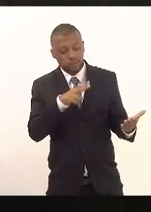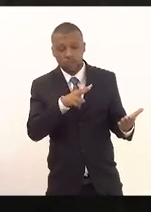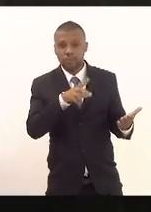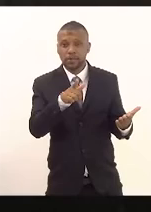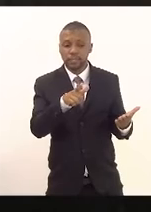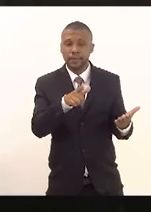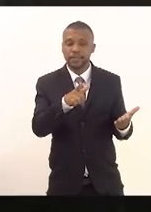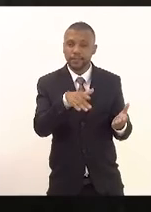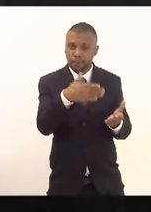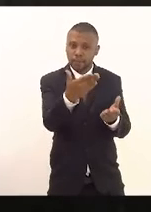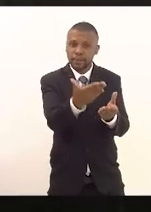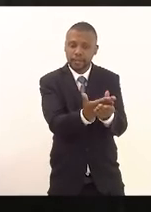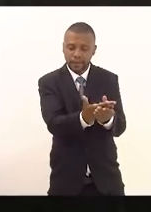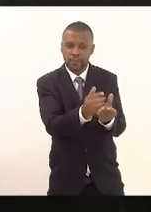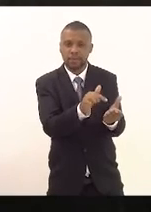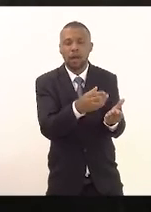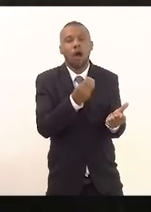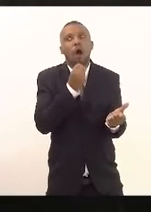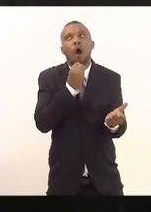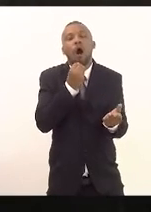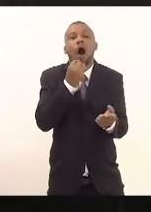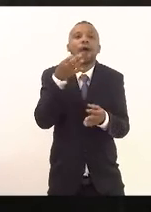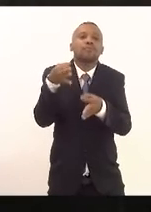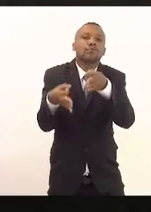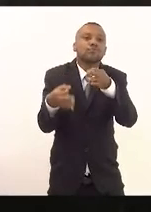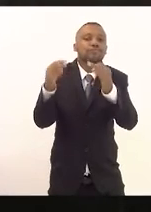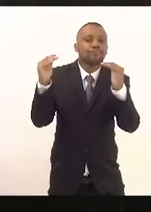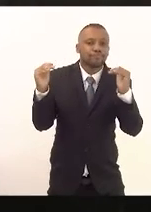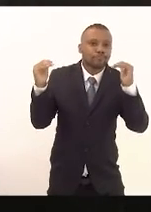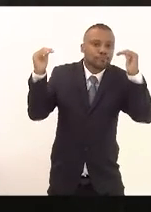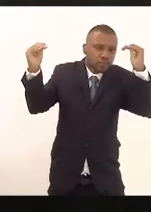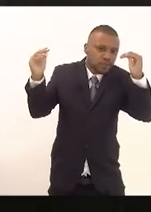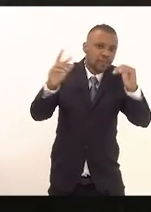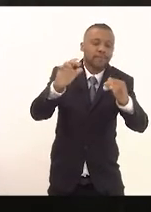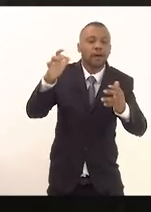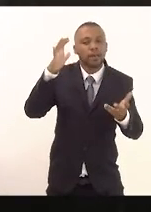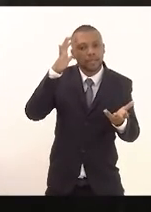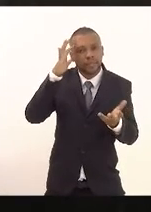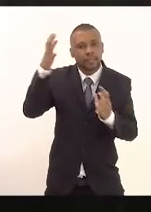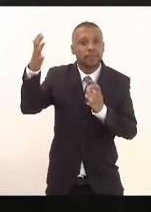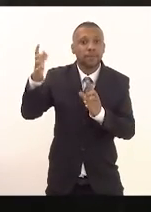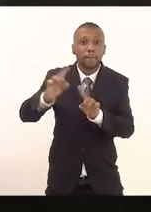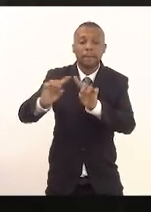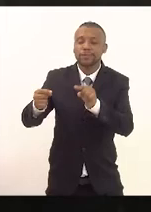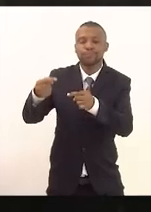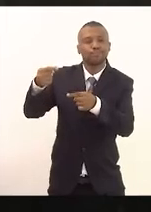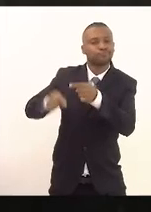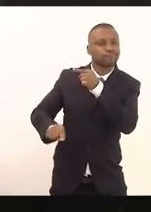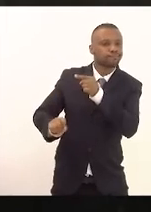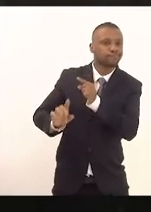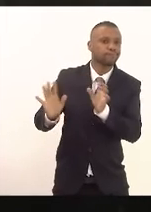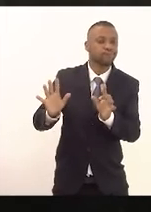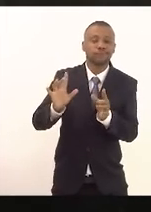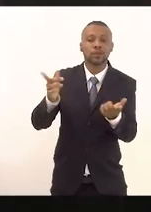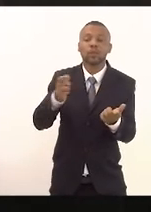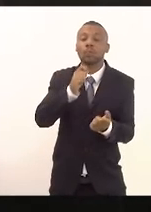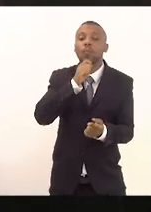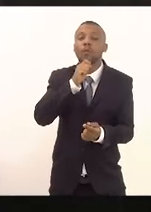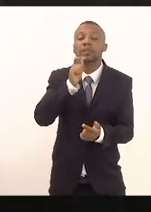é claro que o Senhor Jesus embargadores é que vão decidir mas fora de propósito porque